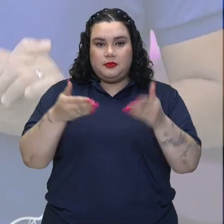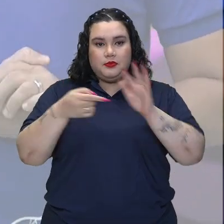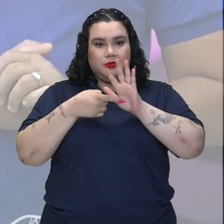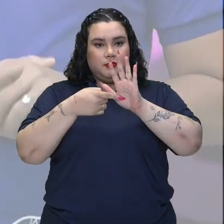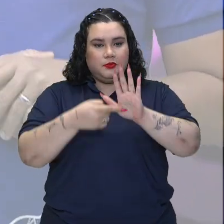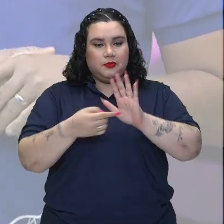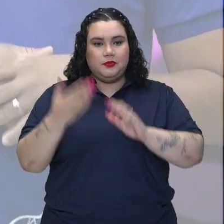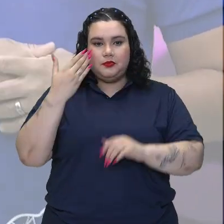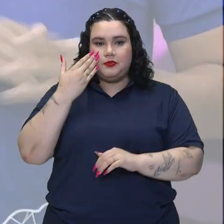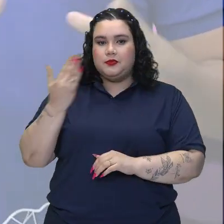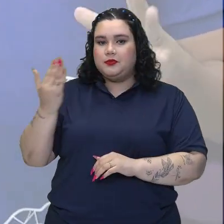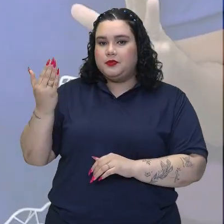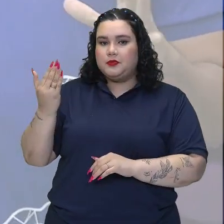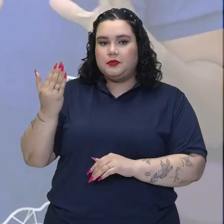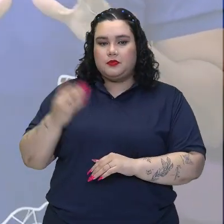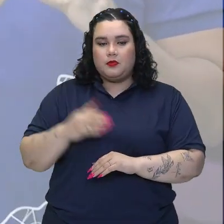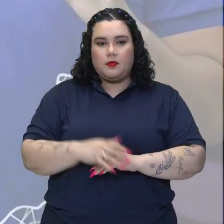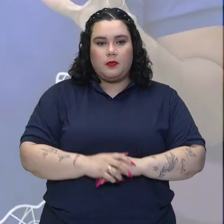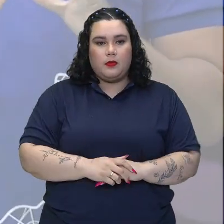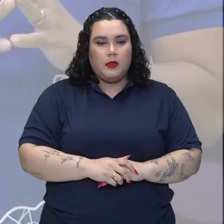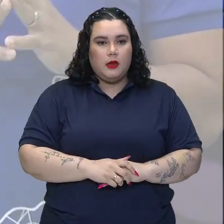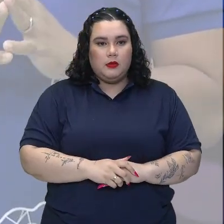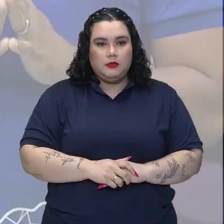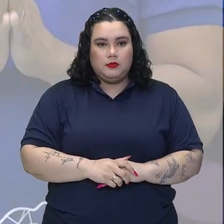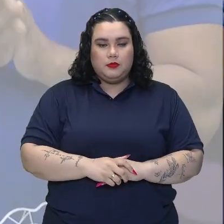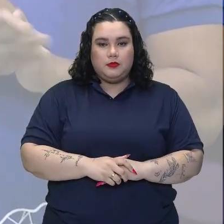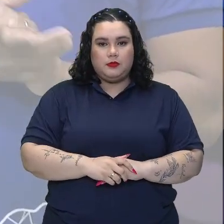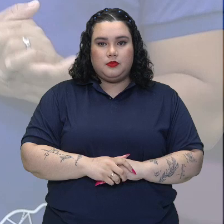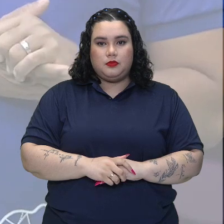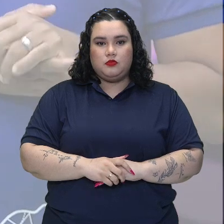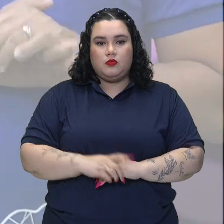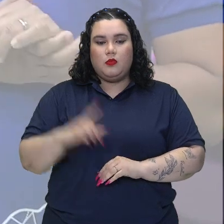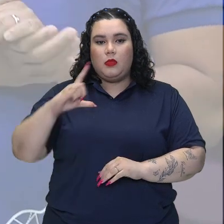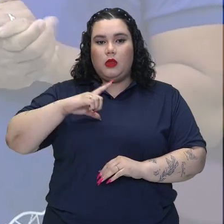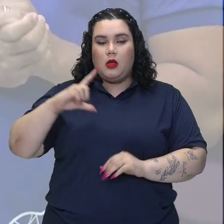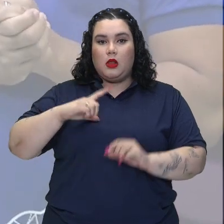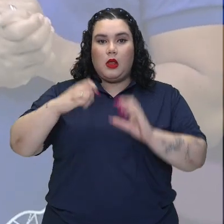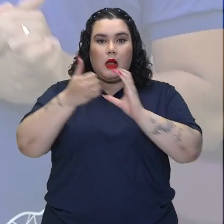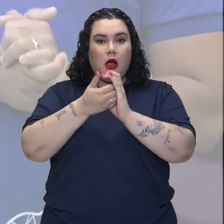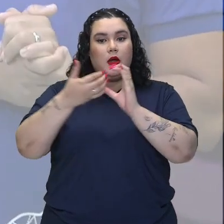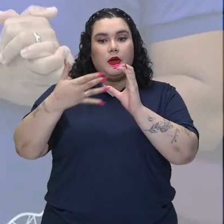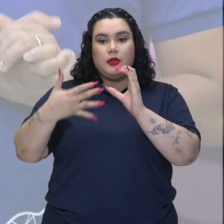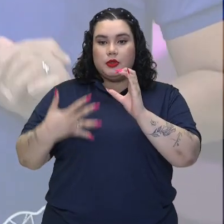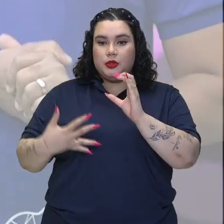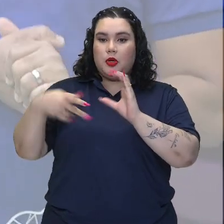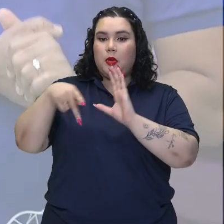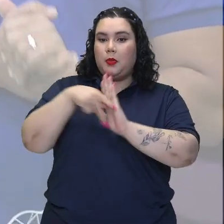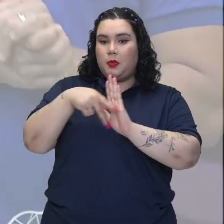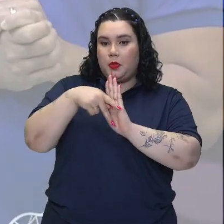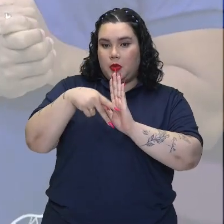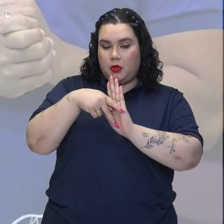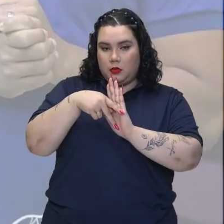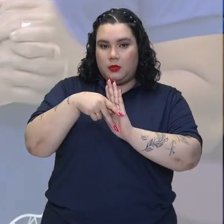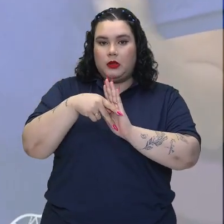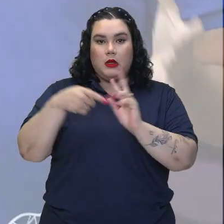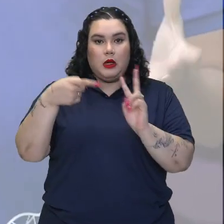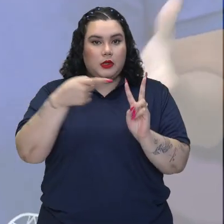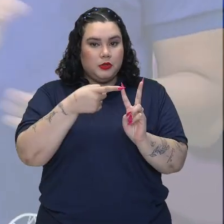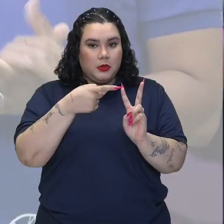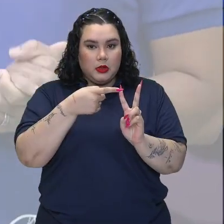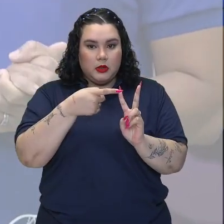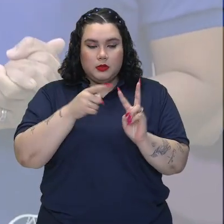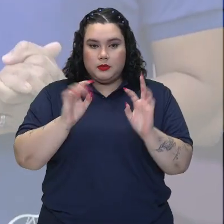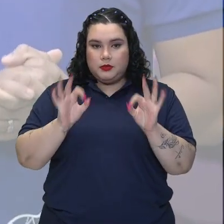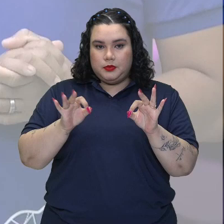aí. Então, tá aqui, ó. Eu tenho os elementos da nossa raiz quadrada, né? Da